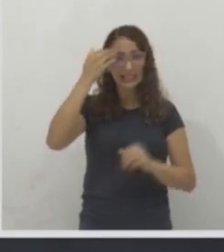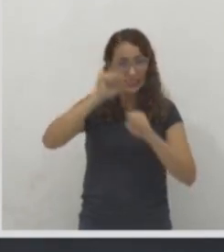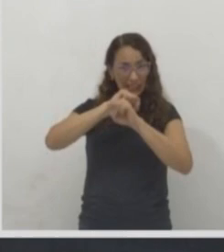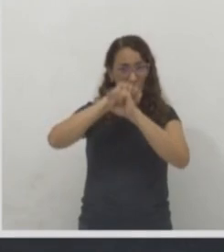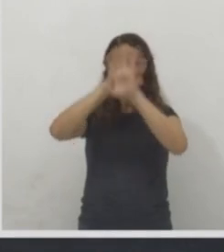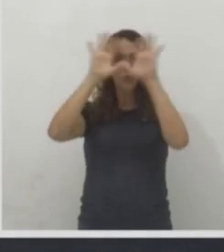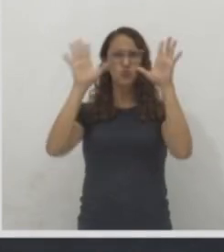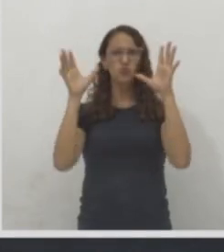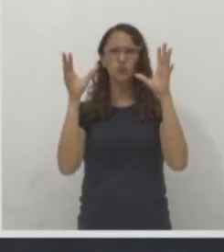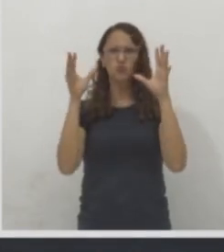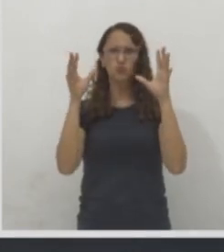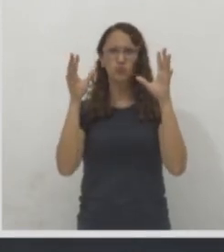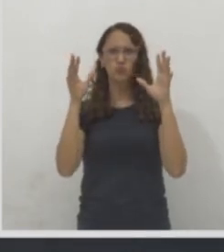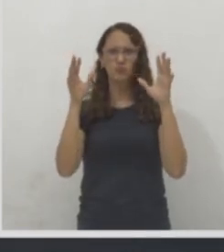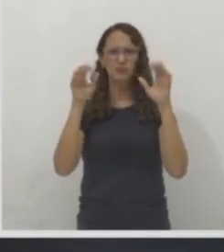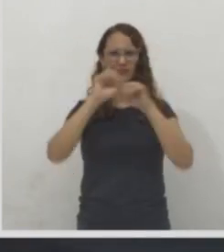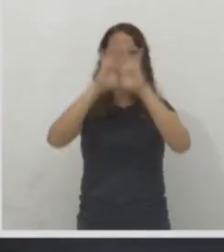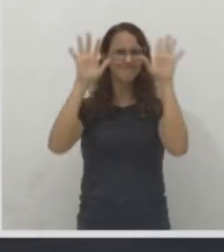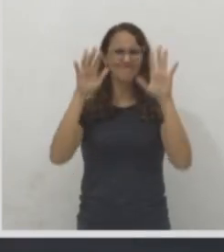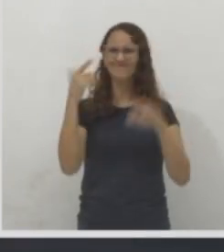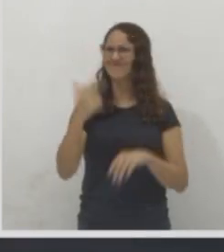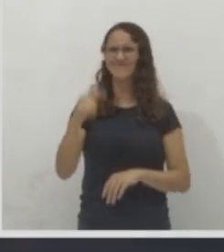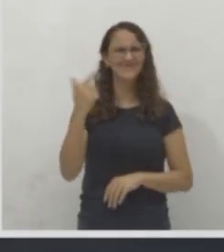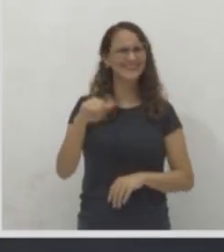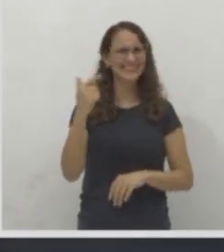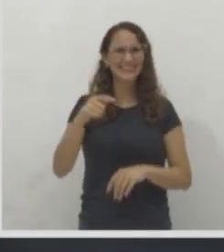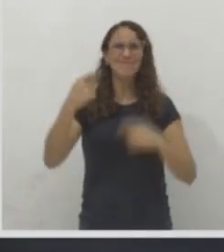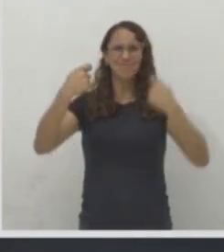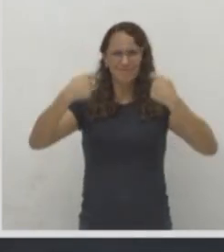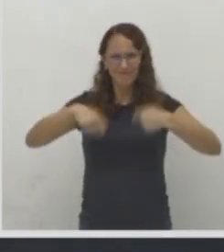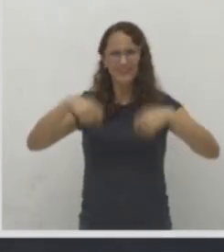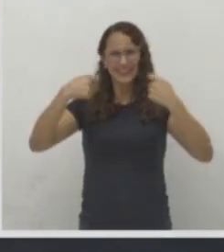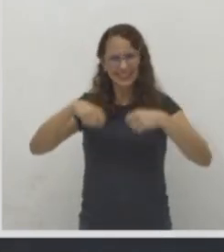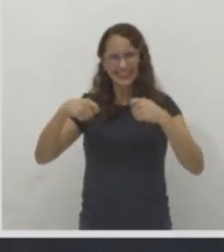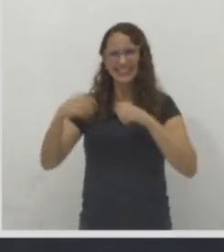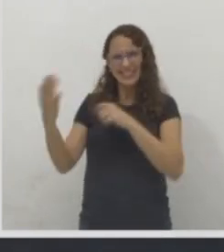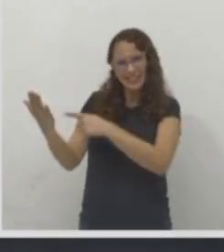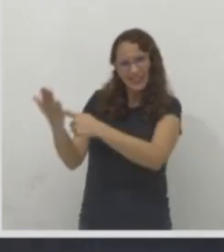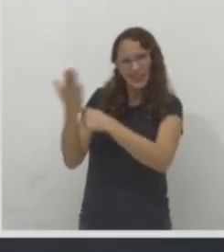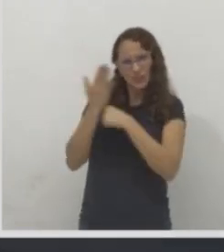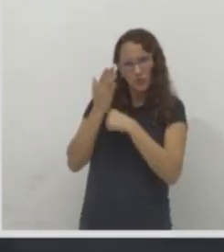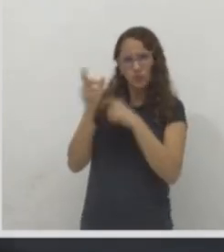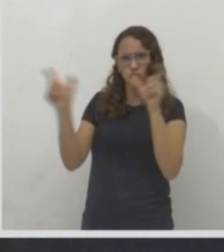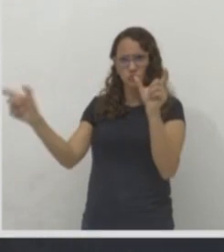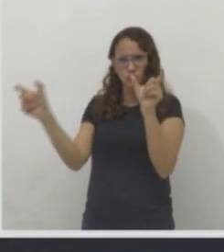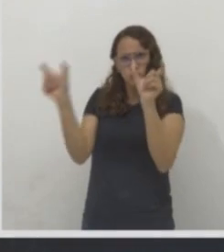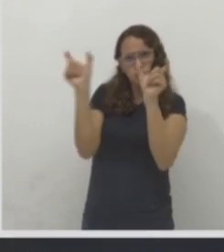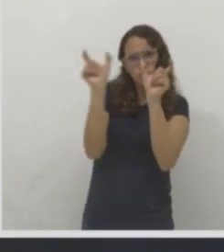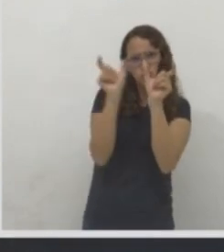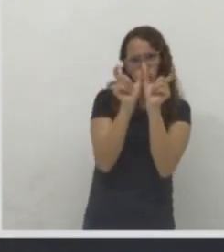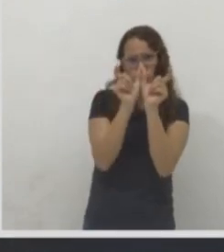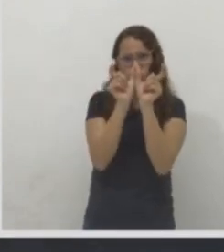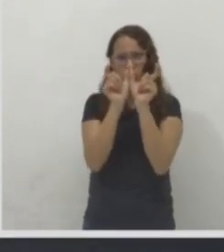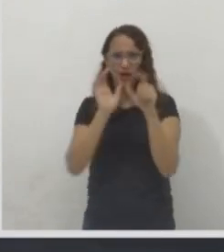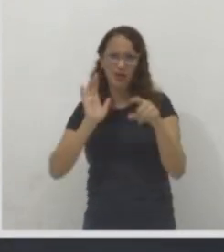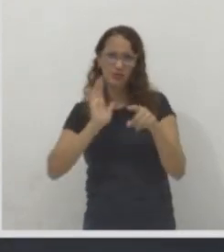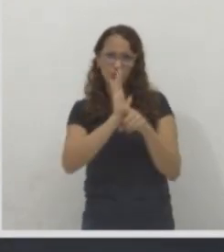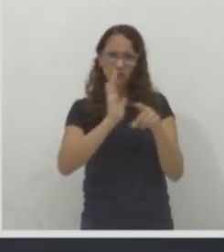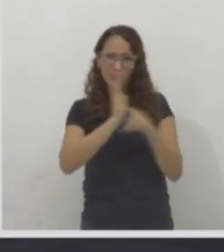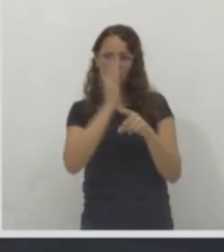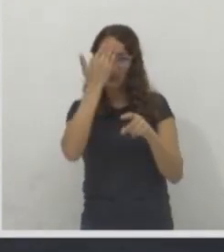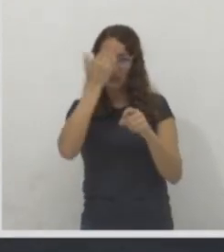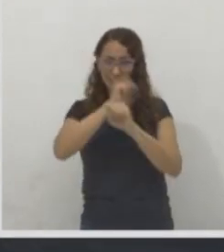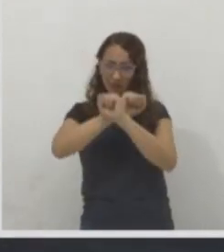complemento para poder fazer, para que essa tenha sentido.